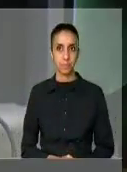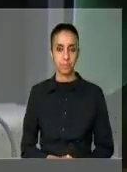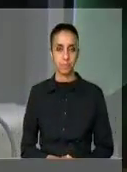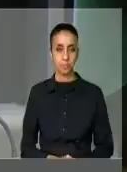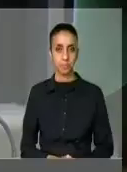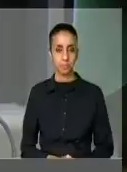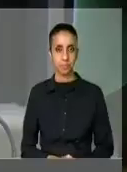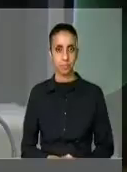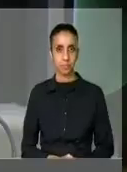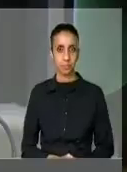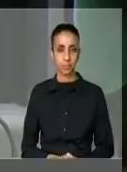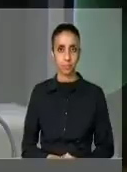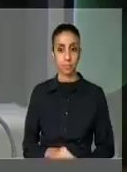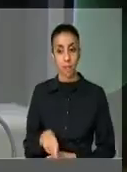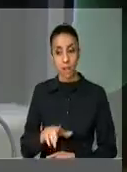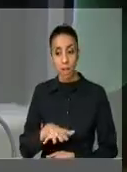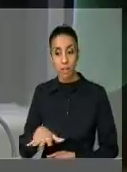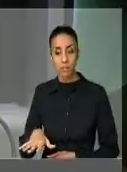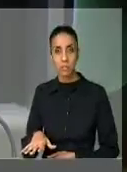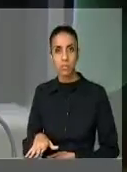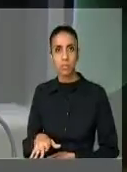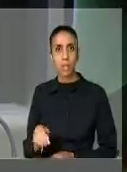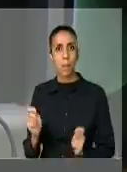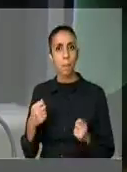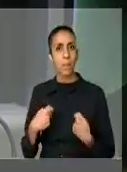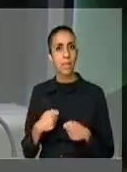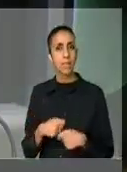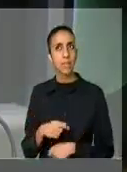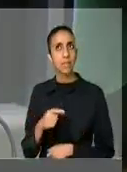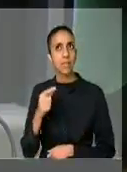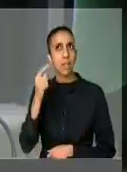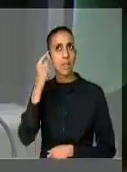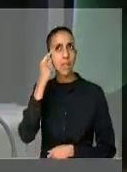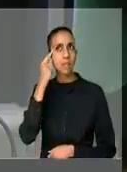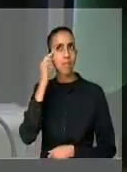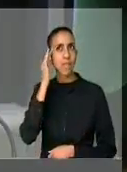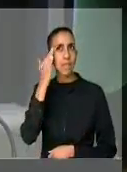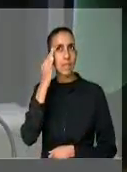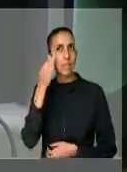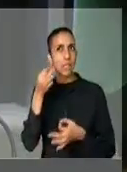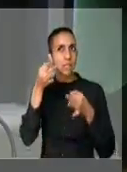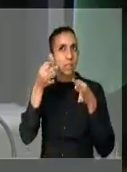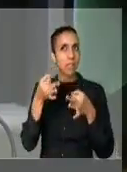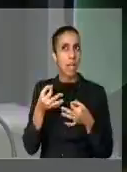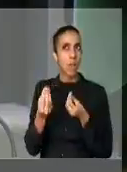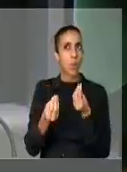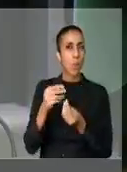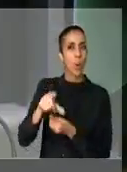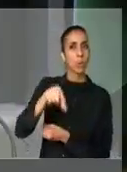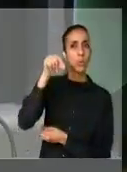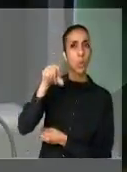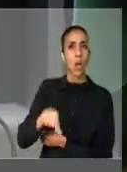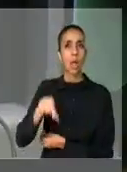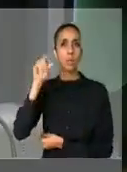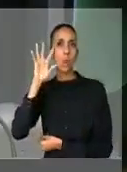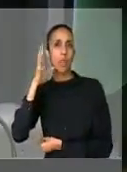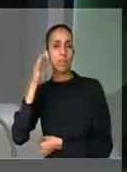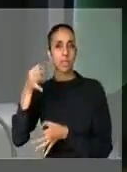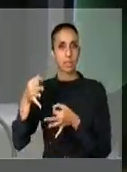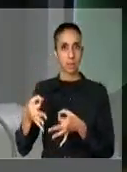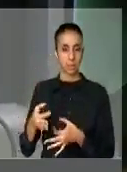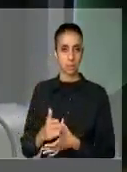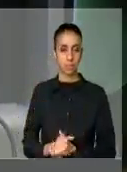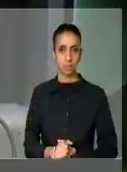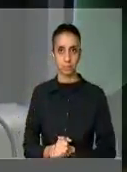para que elas possam ter discernimento, acima de tudo, façam as suas escolhas certas. Tudo